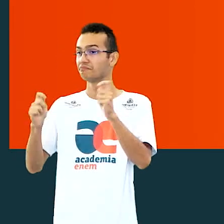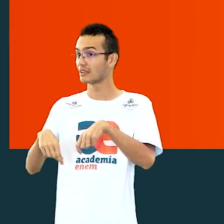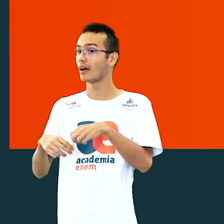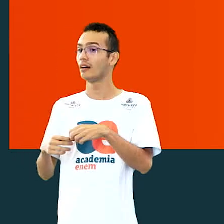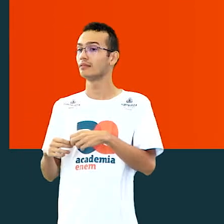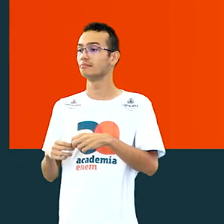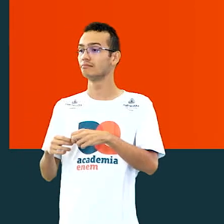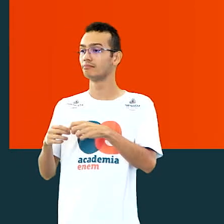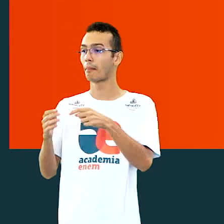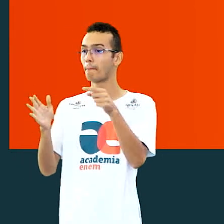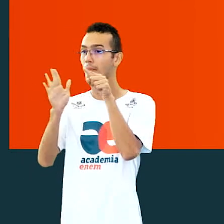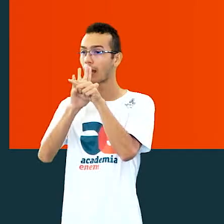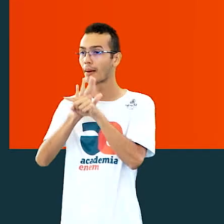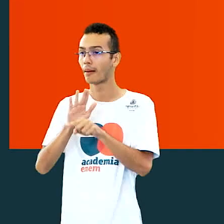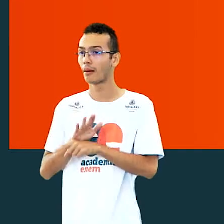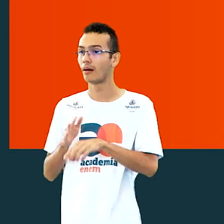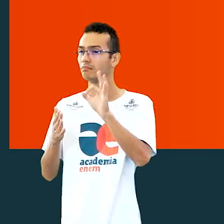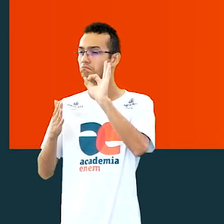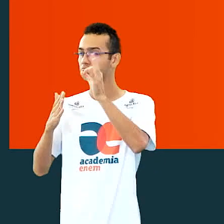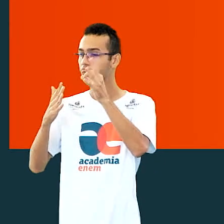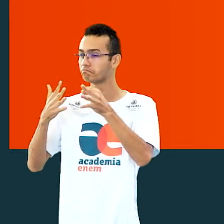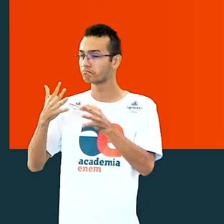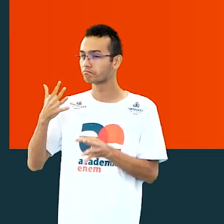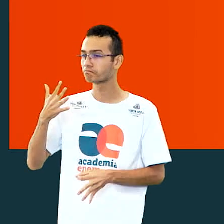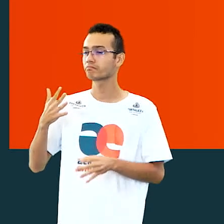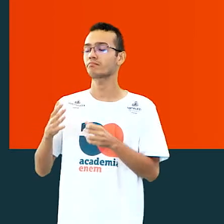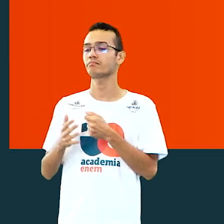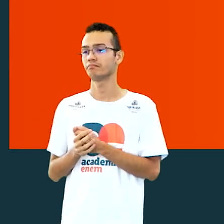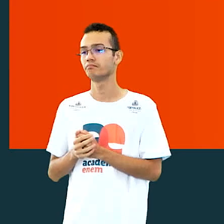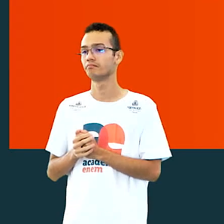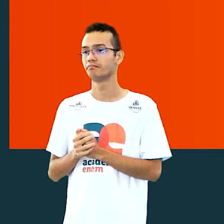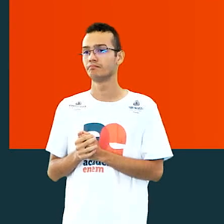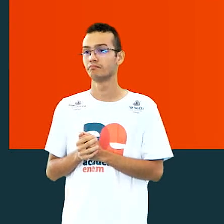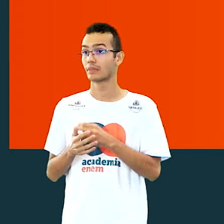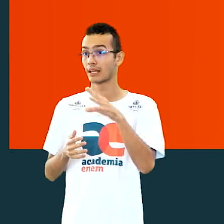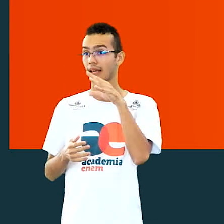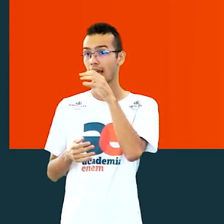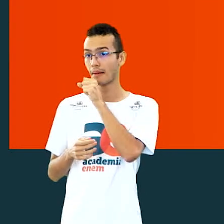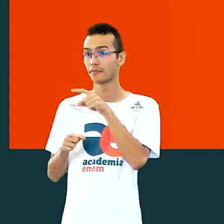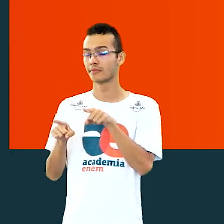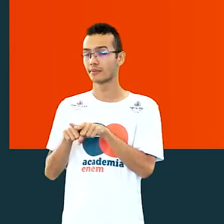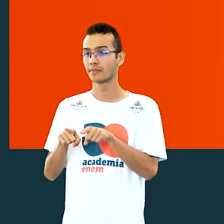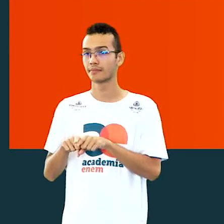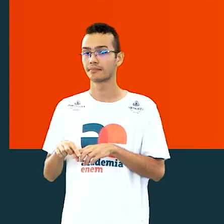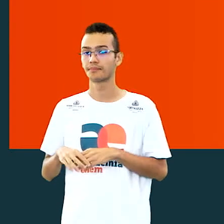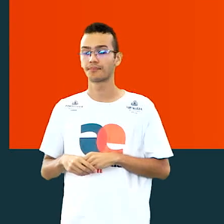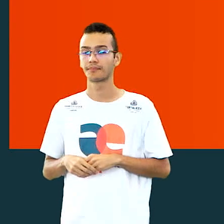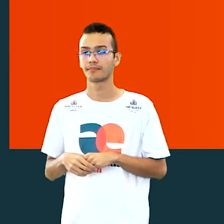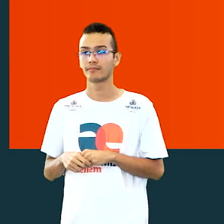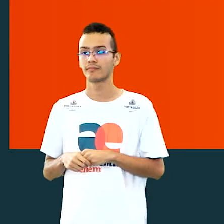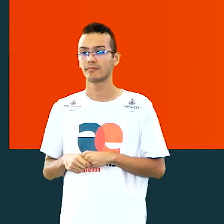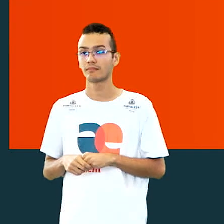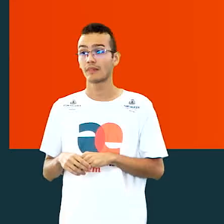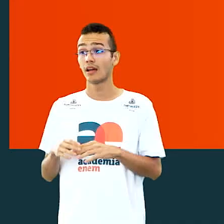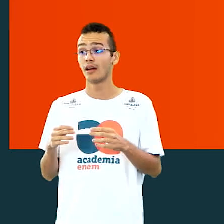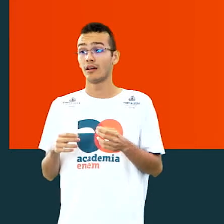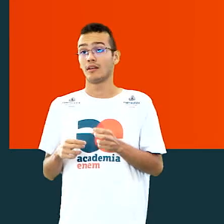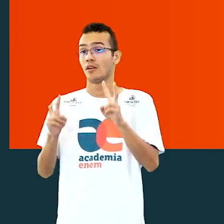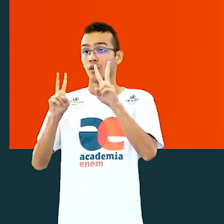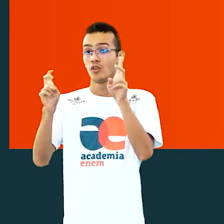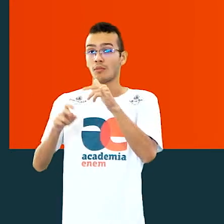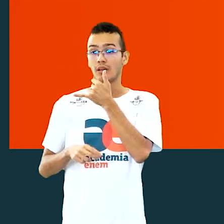com rapidez e objetividade. Mas vamos lá. Quando se fala de eletricidade, especificamente no